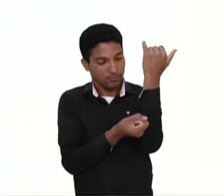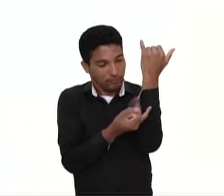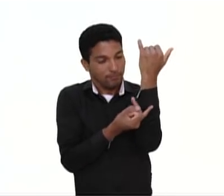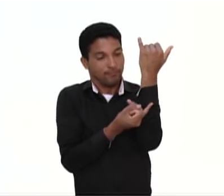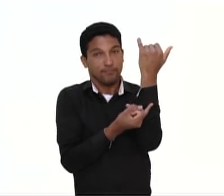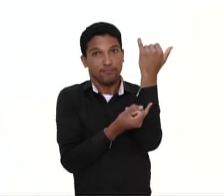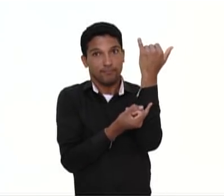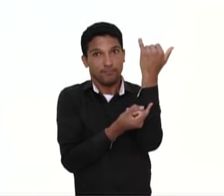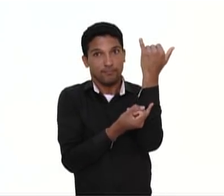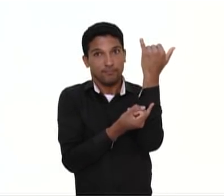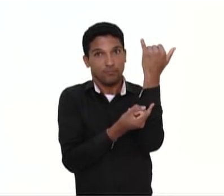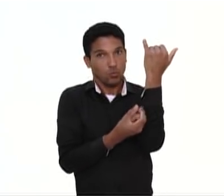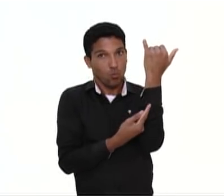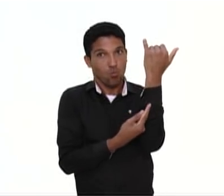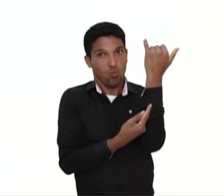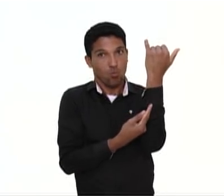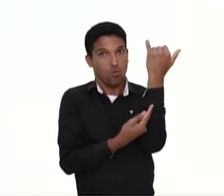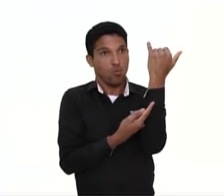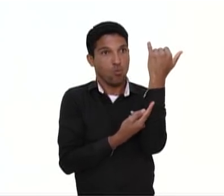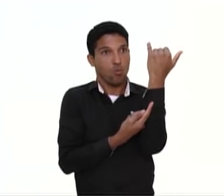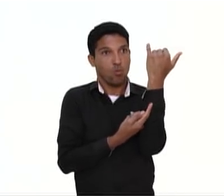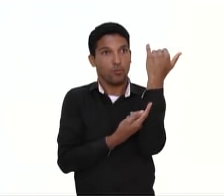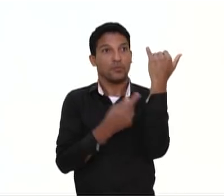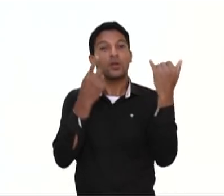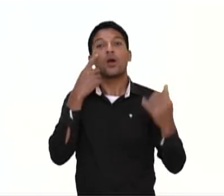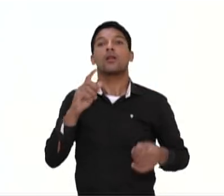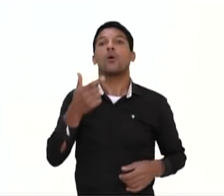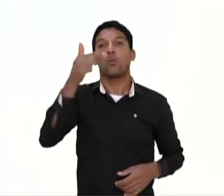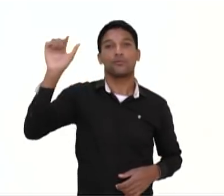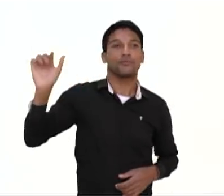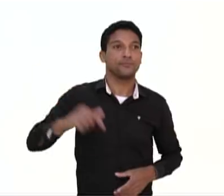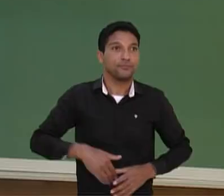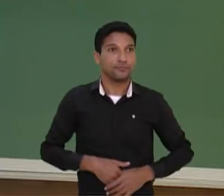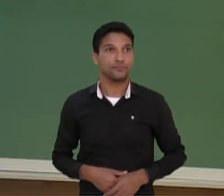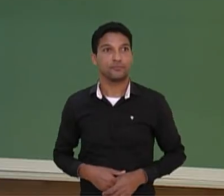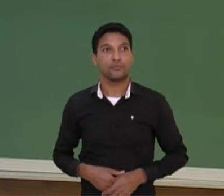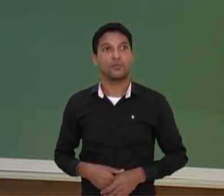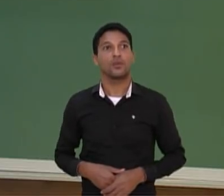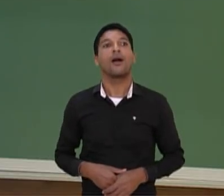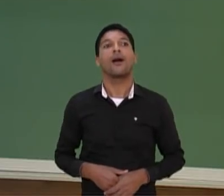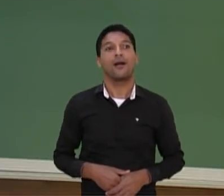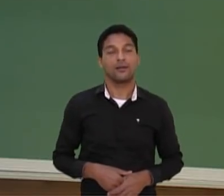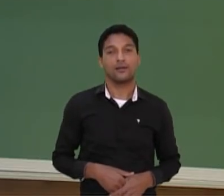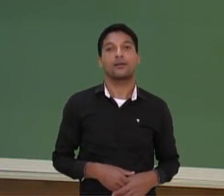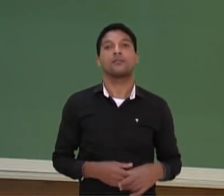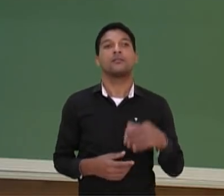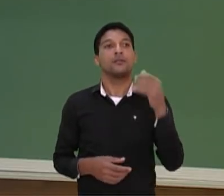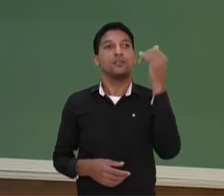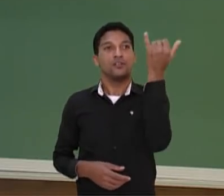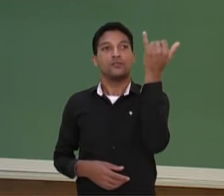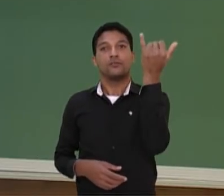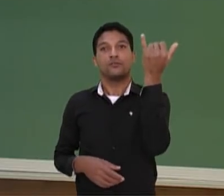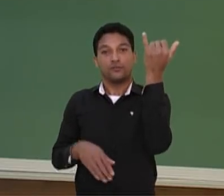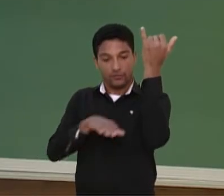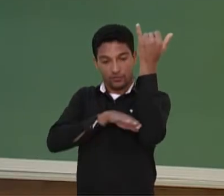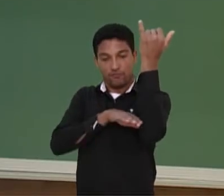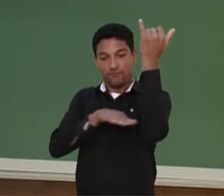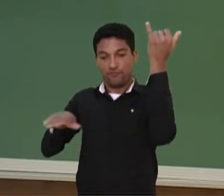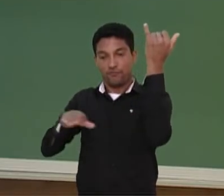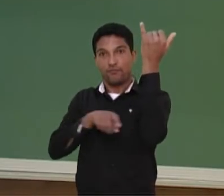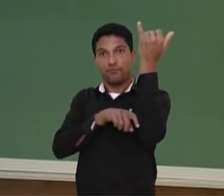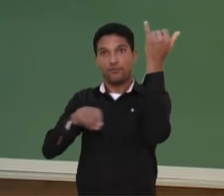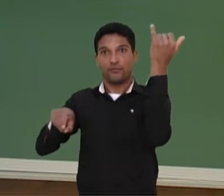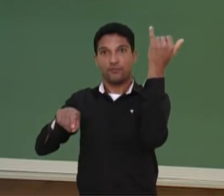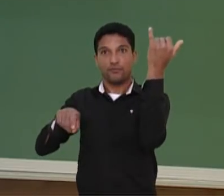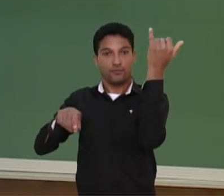Vamos ver o próximo desenho. Ó. O próximo desenho passou pela interseção dos dois gráficos, né? Nós chamamos esse ponto aqui, né? Ele recebe um